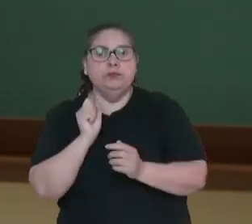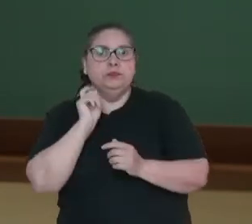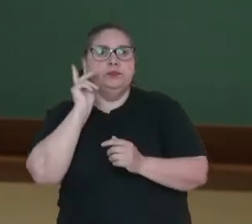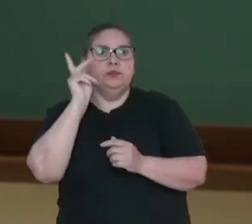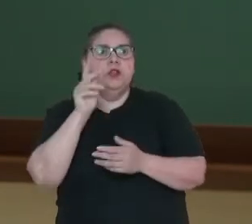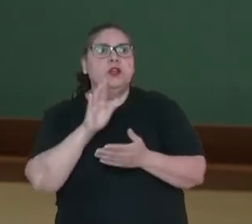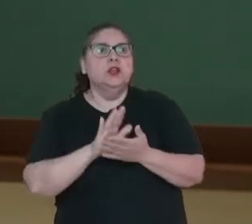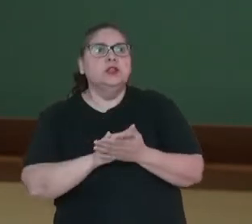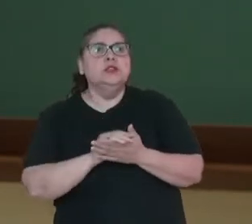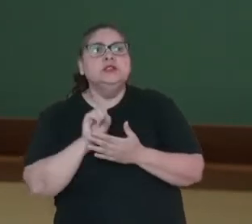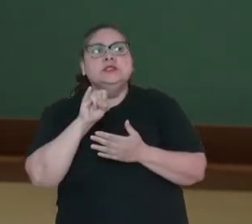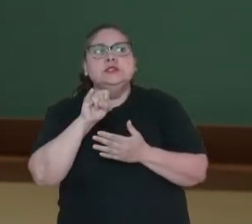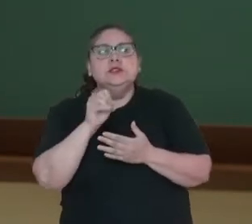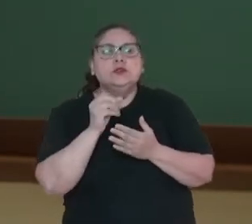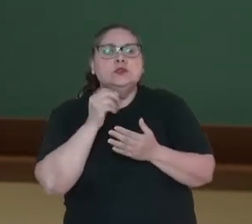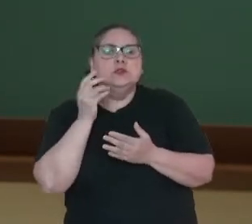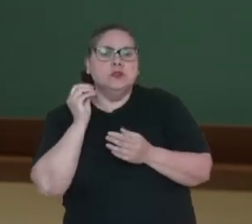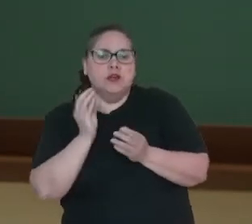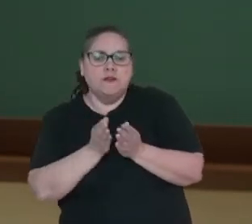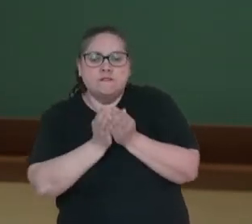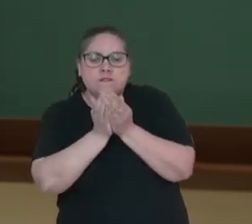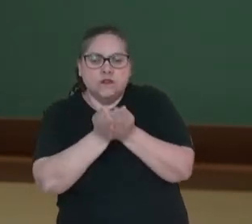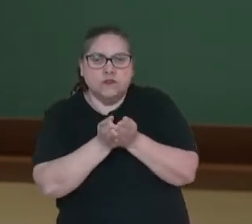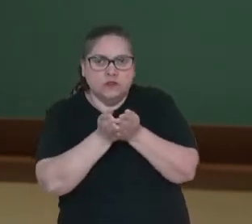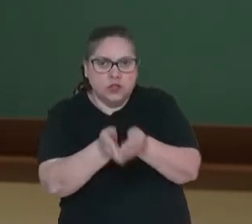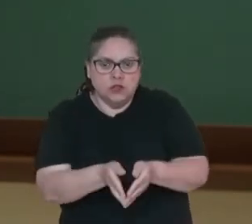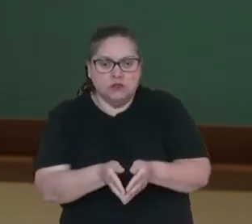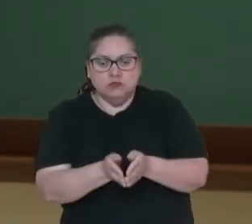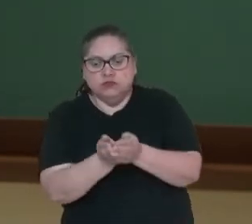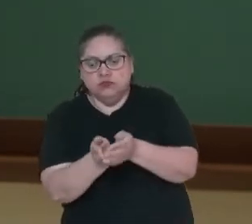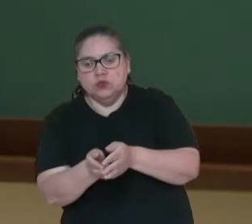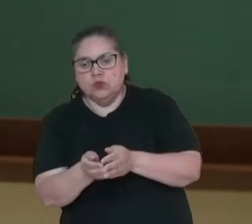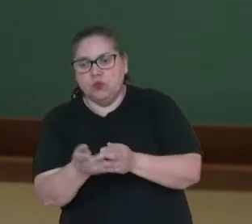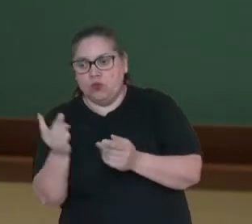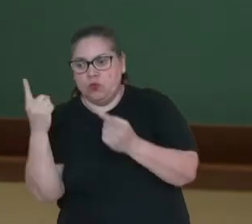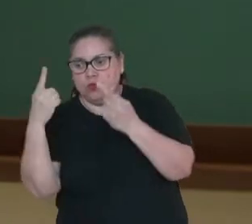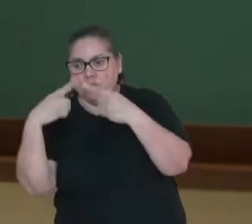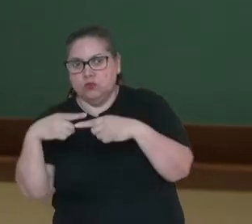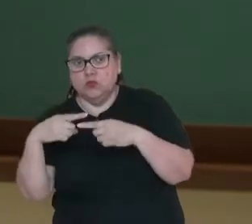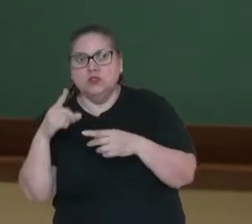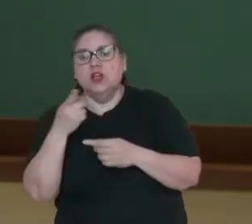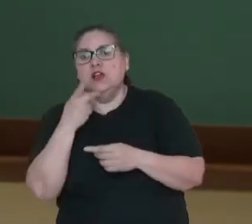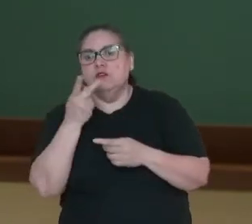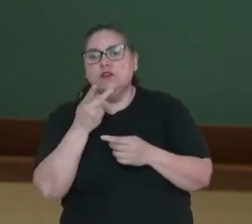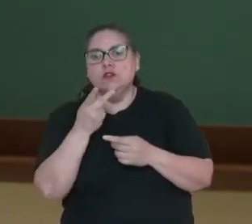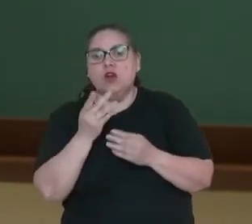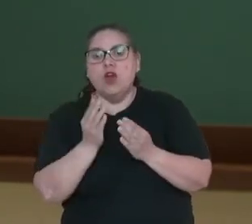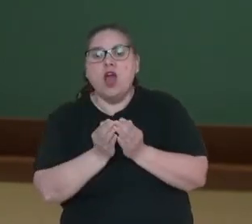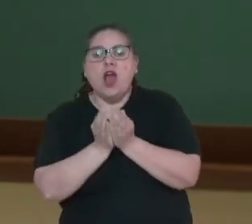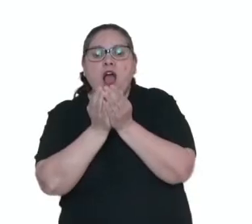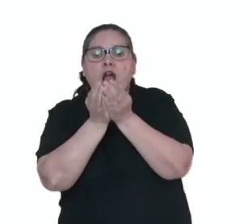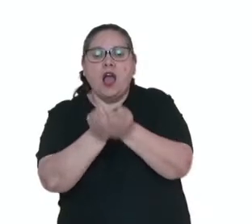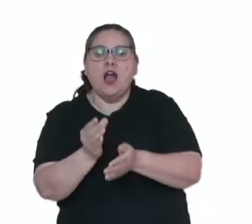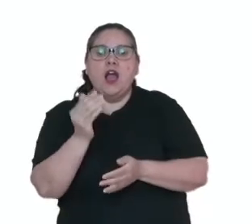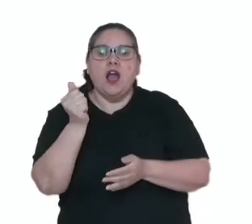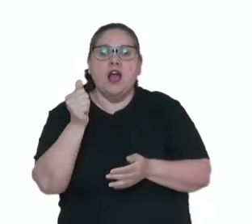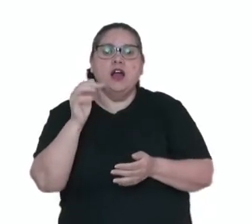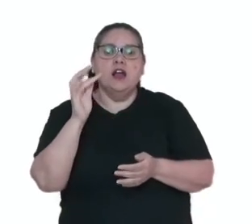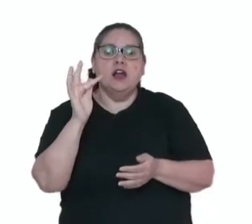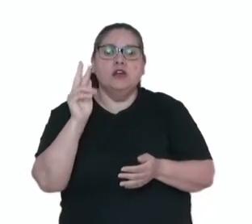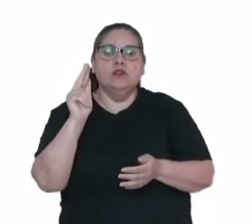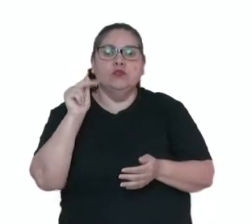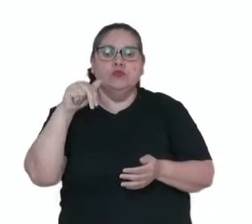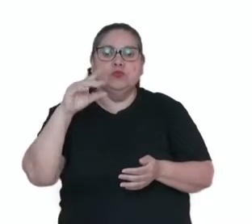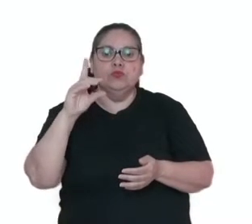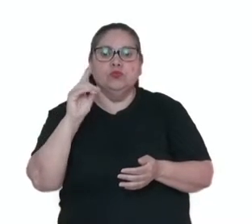tá? Se conseguir afundar um navio, o adversário terá que dizer: afundou o meu